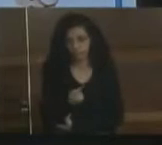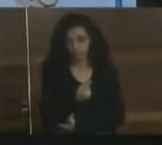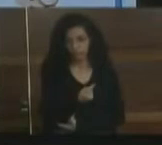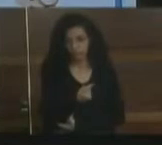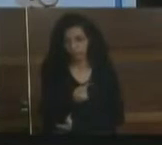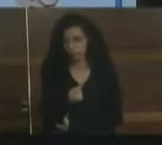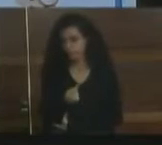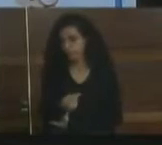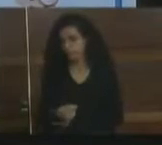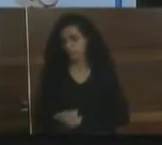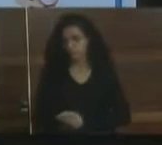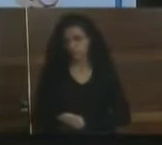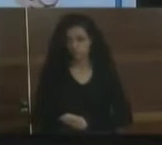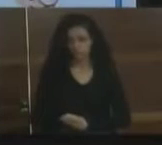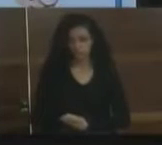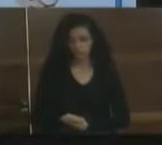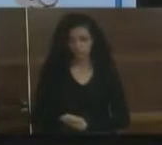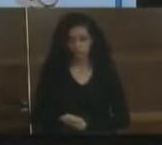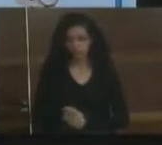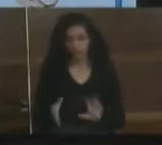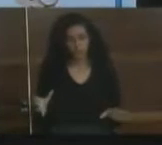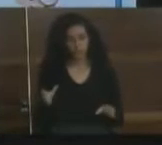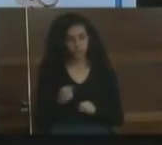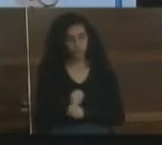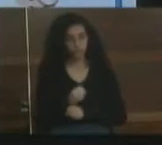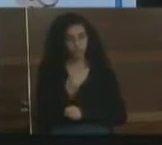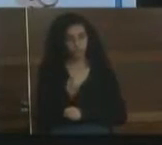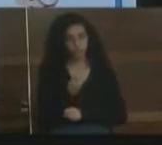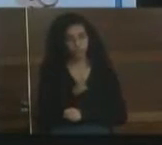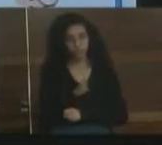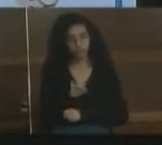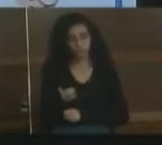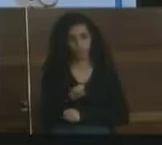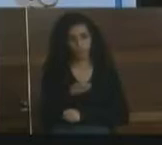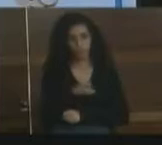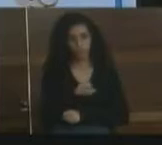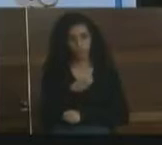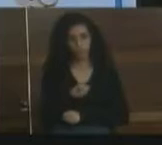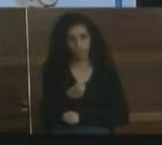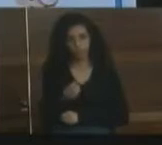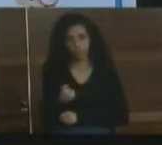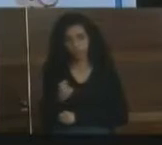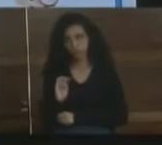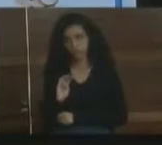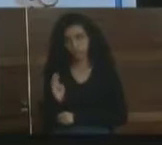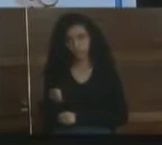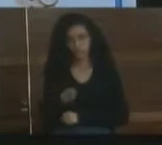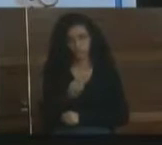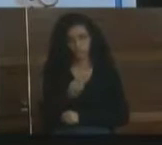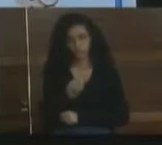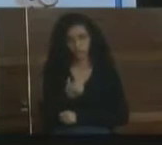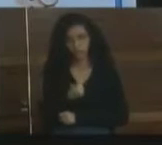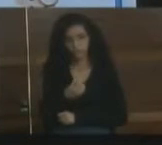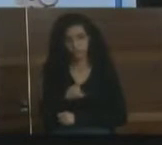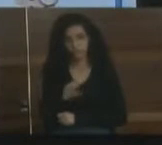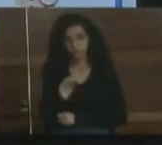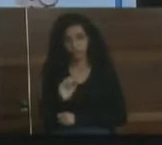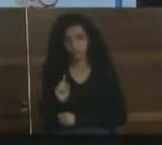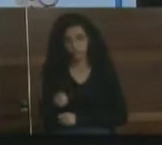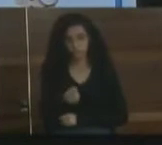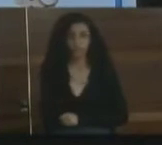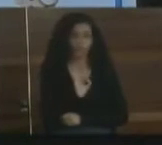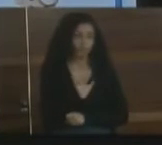98011 484 mil total geral 1 milhão 295 mil milhões e 190 mil